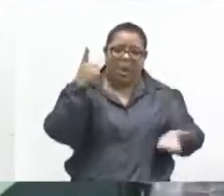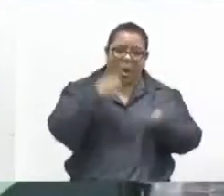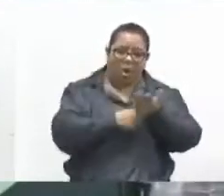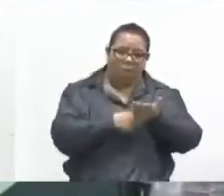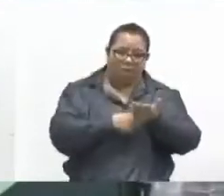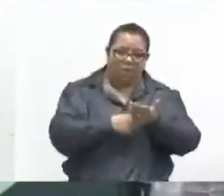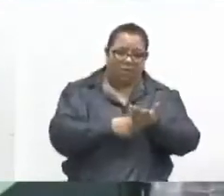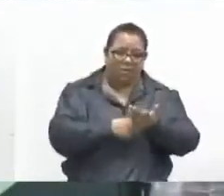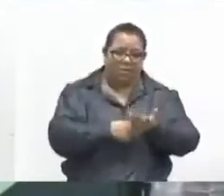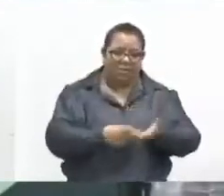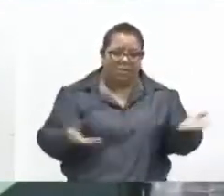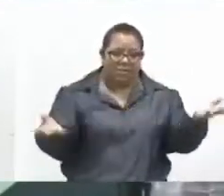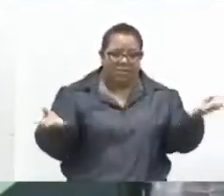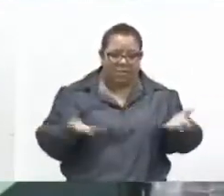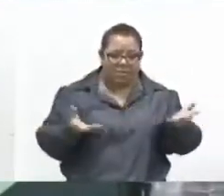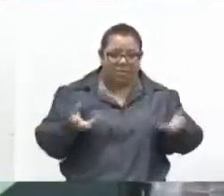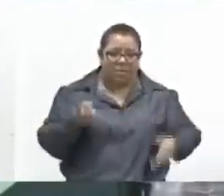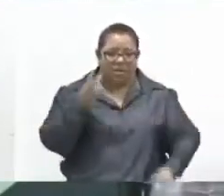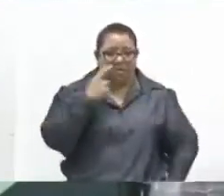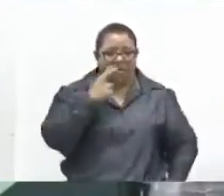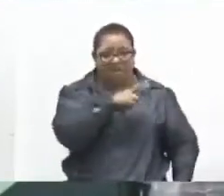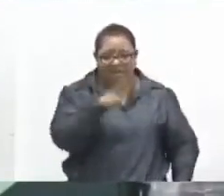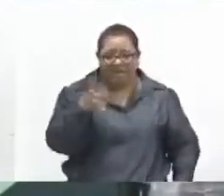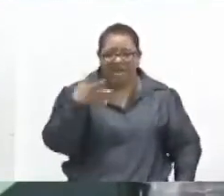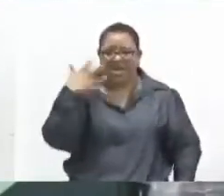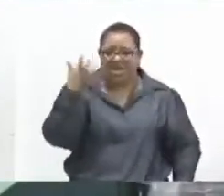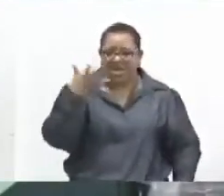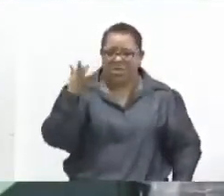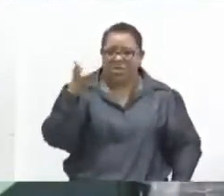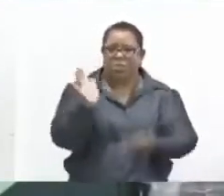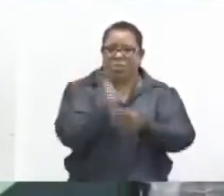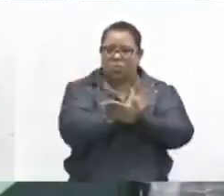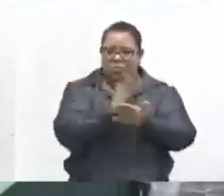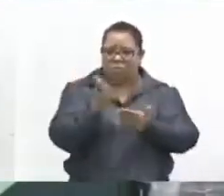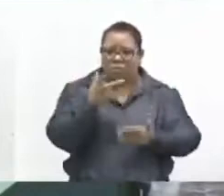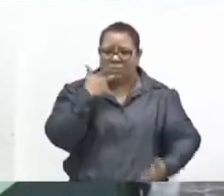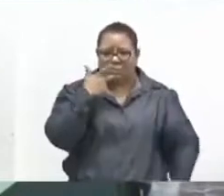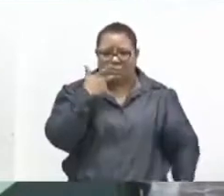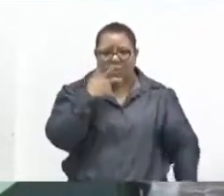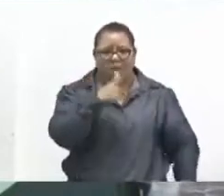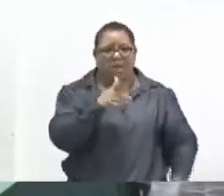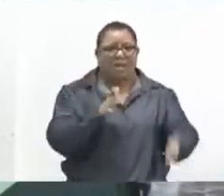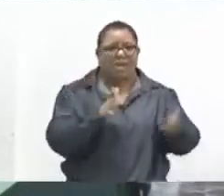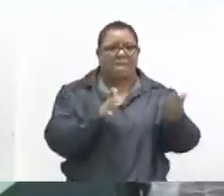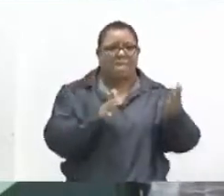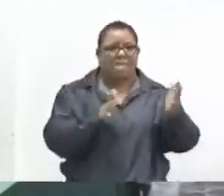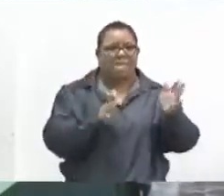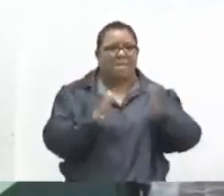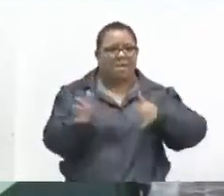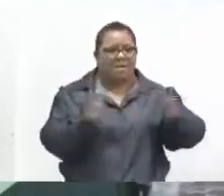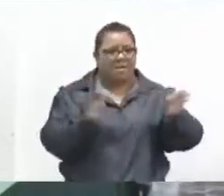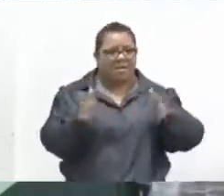né? Eu já vi alguns discursos, inclusive, que colocam que a assistência estudantil, muitas pessoas que têm